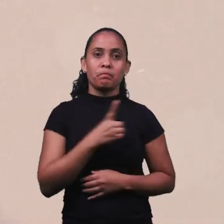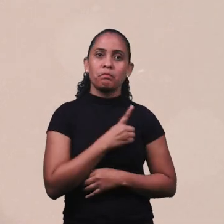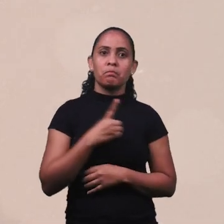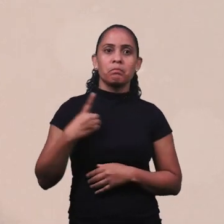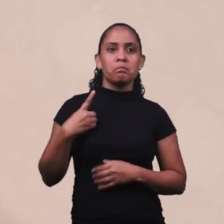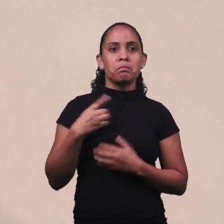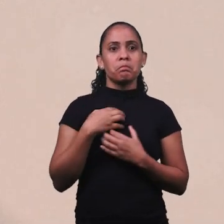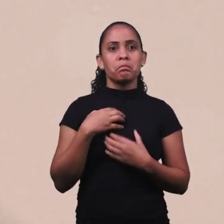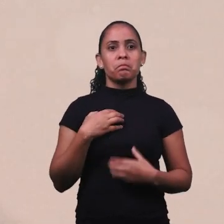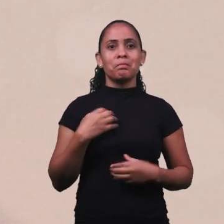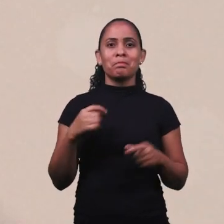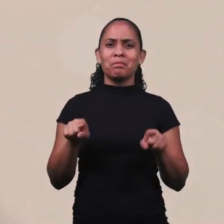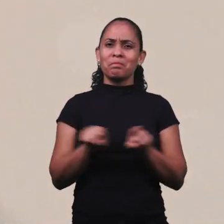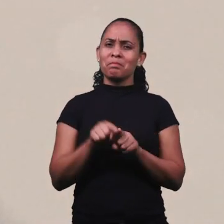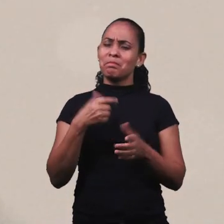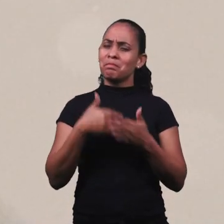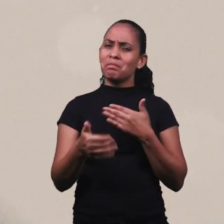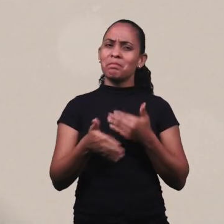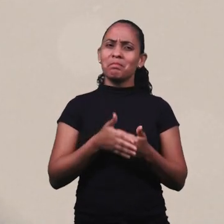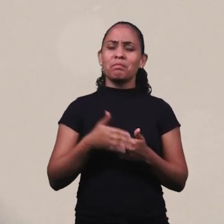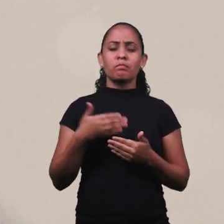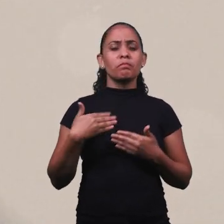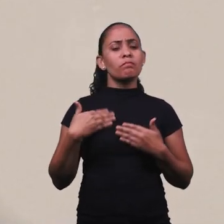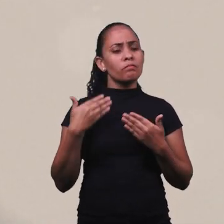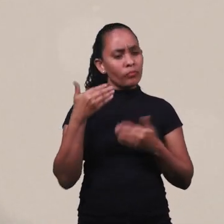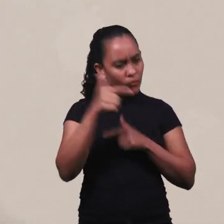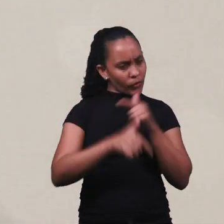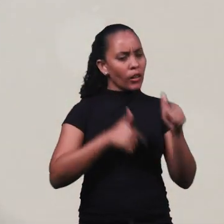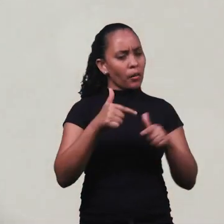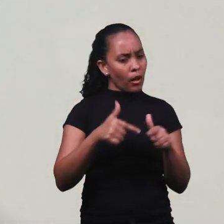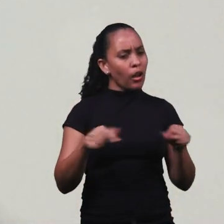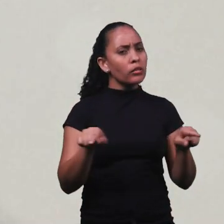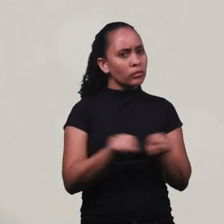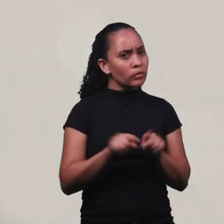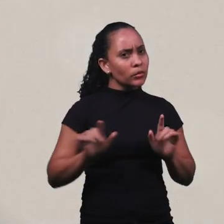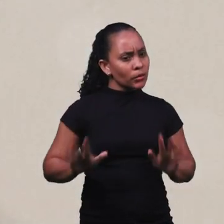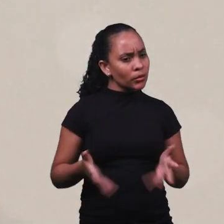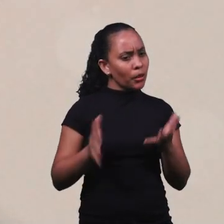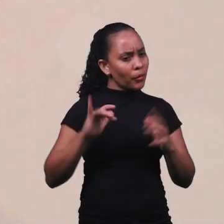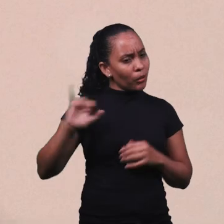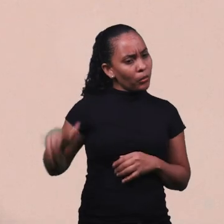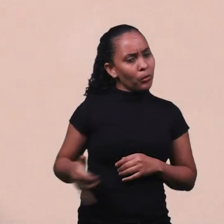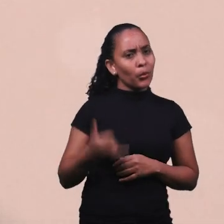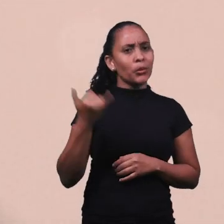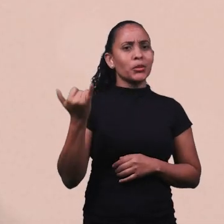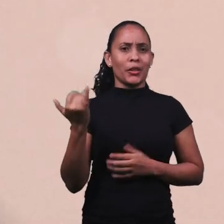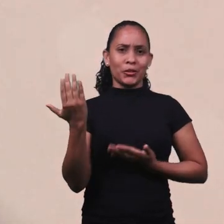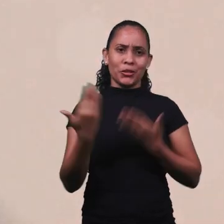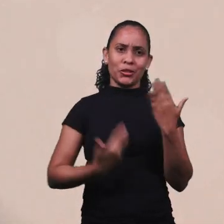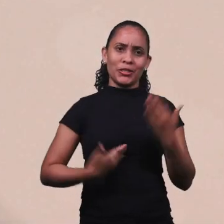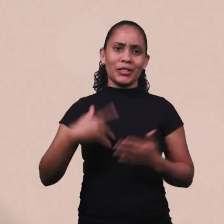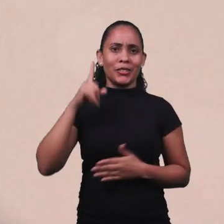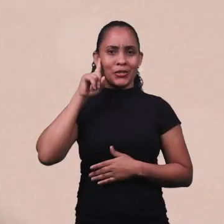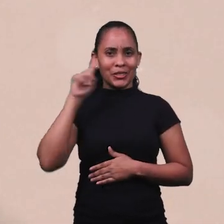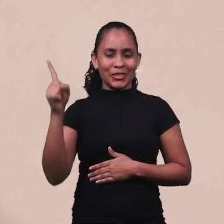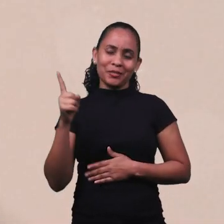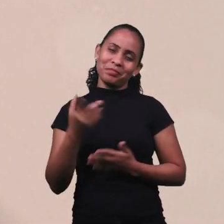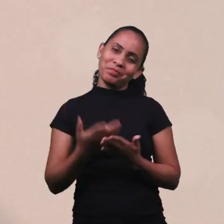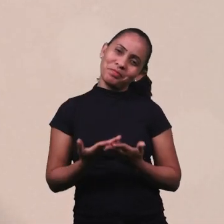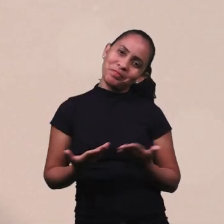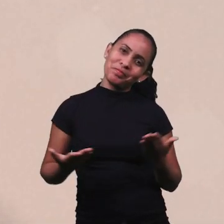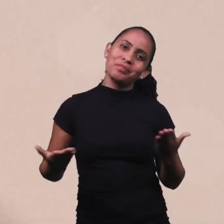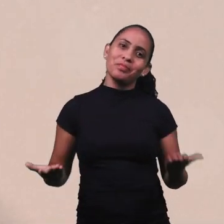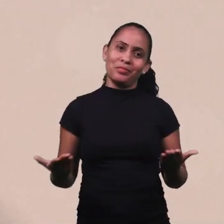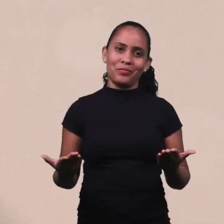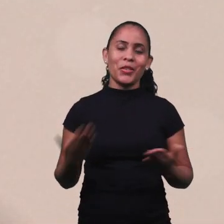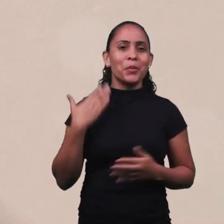servos, diáconos, obreiros, sejam quem for, dar a esses também essa oportunidade de servir ao Senhor.